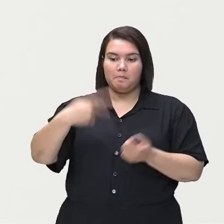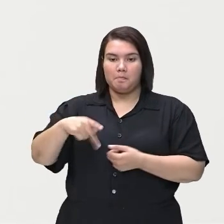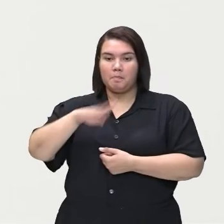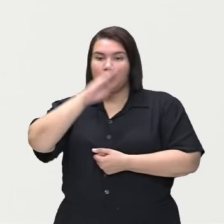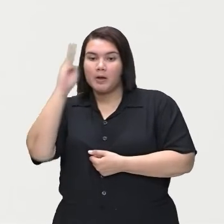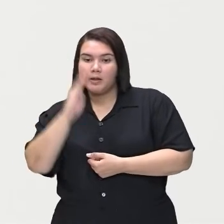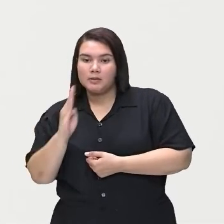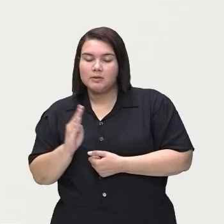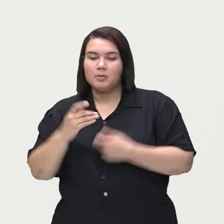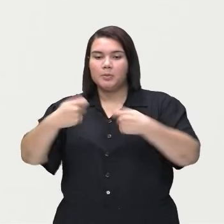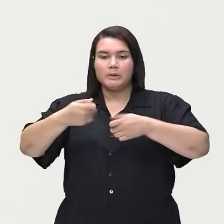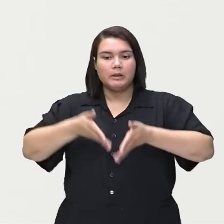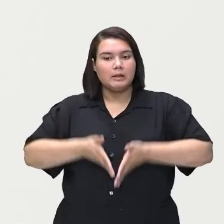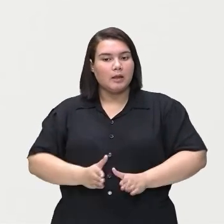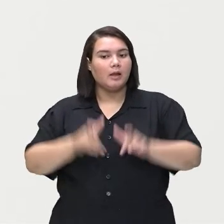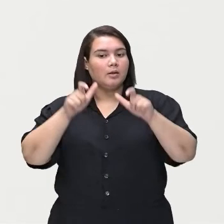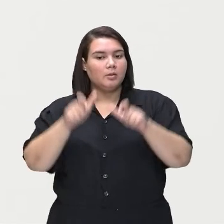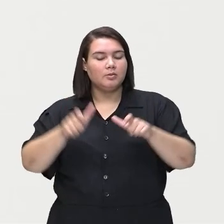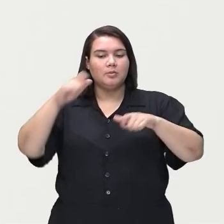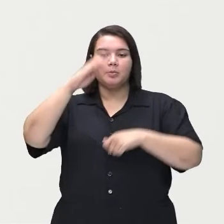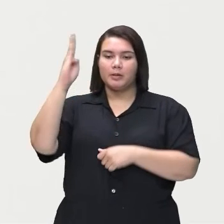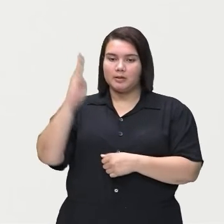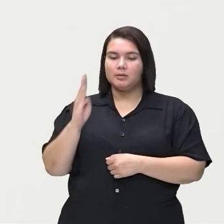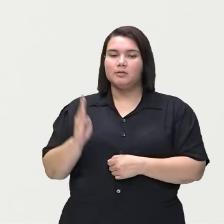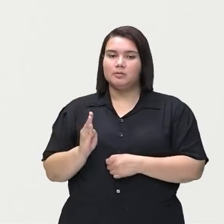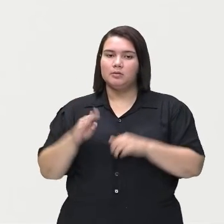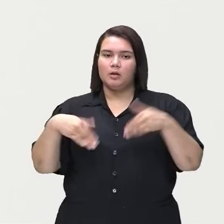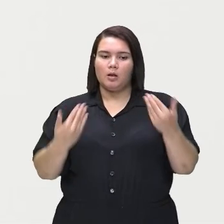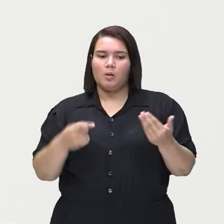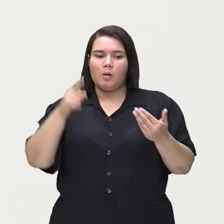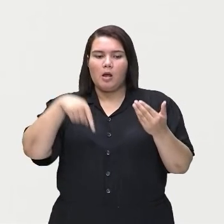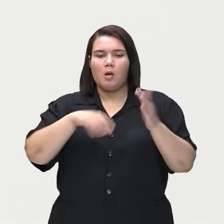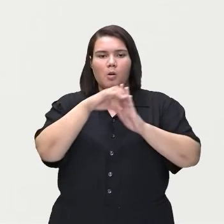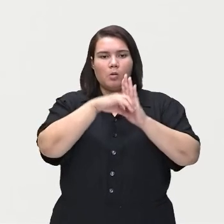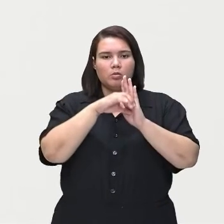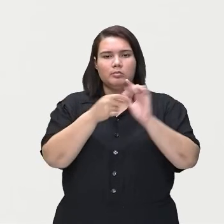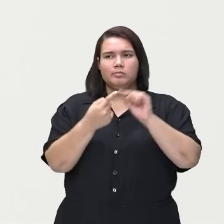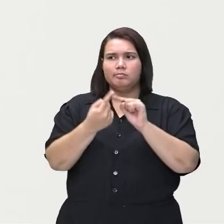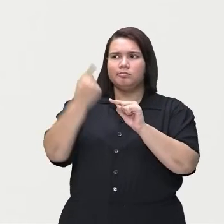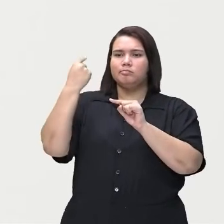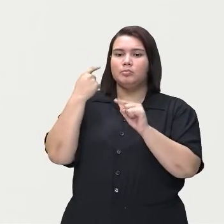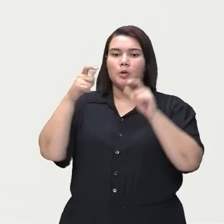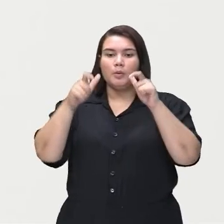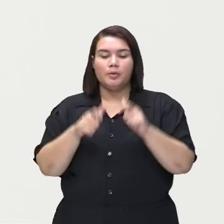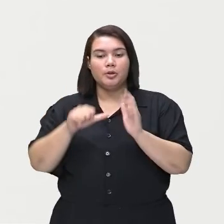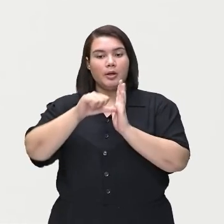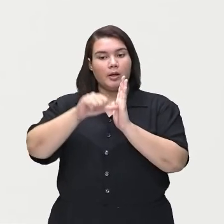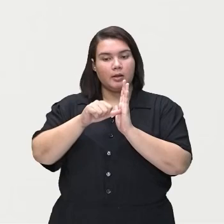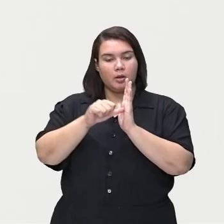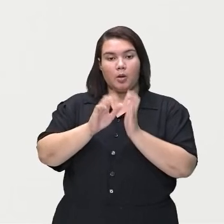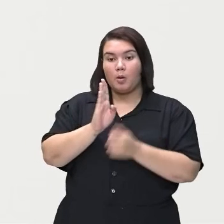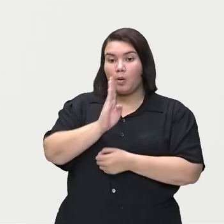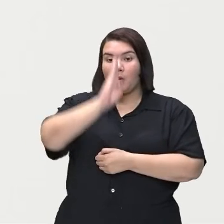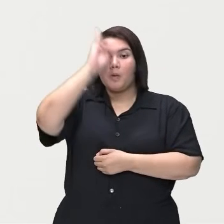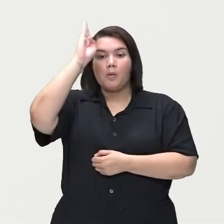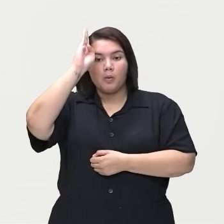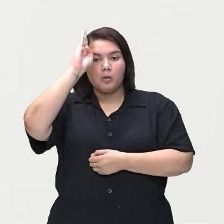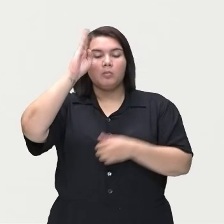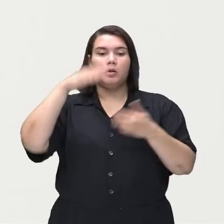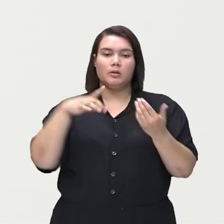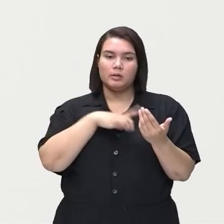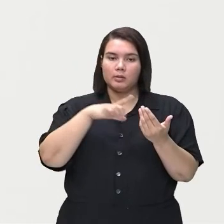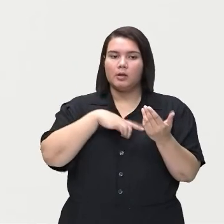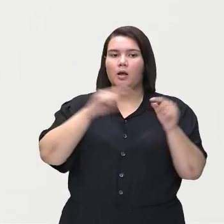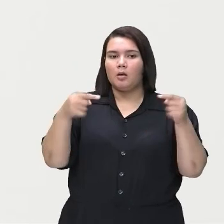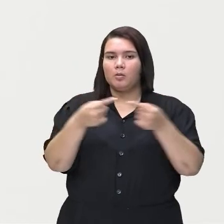eu tenho que ter nascido no Brasil. Essa ideia vem lá de Atenas. Em Roma também se tinha